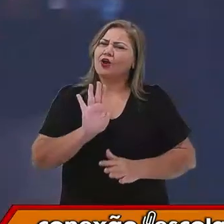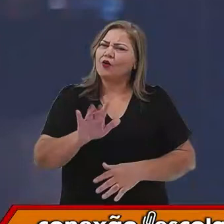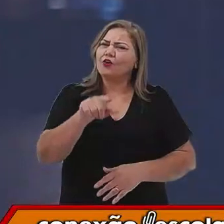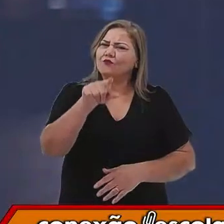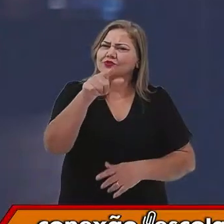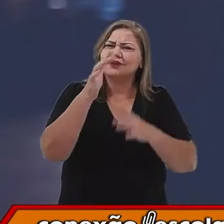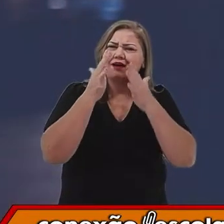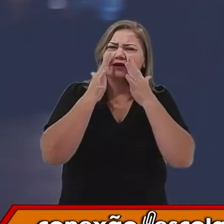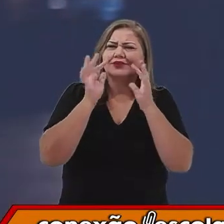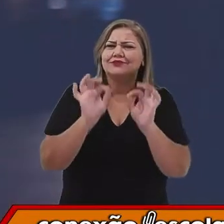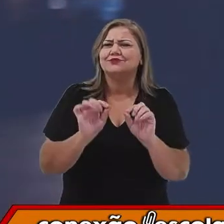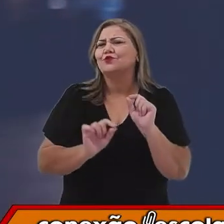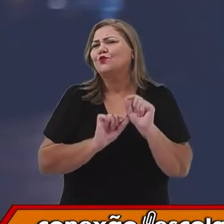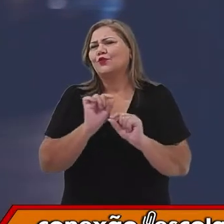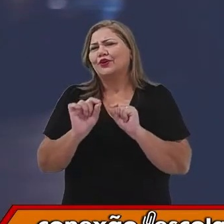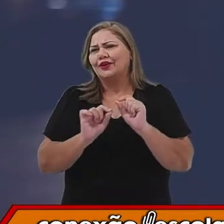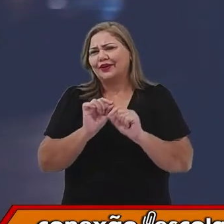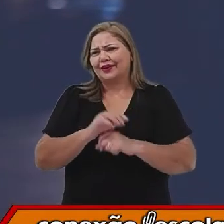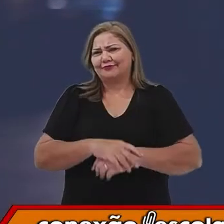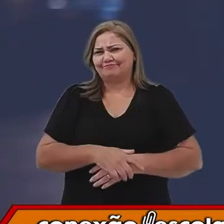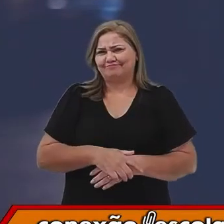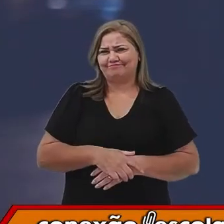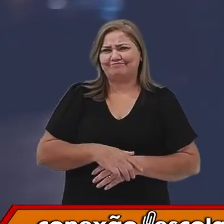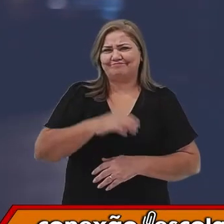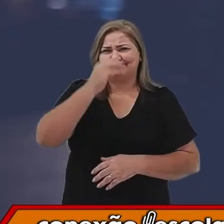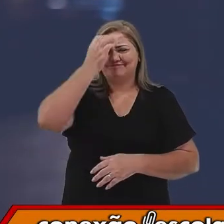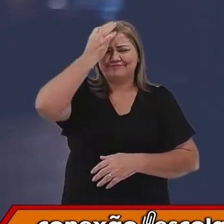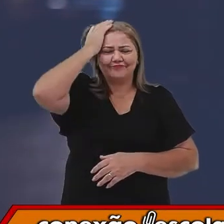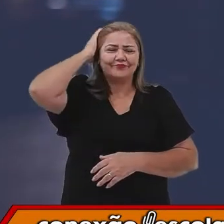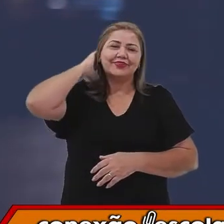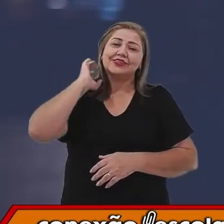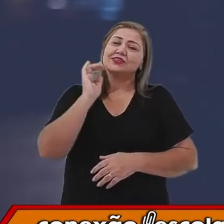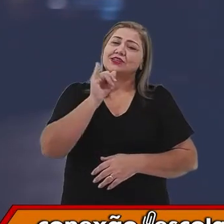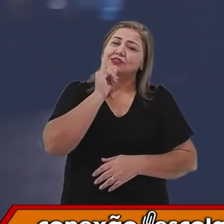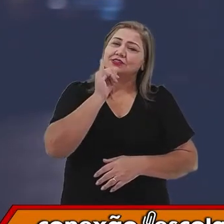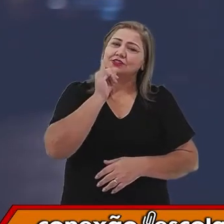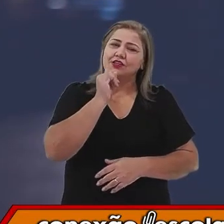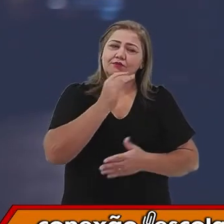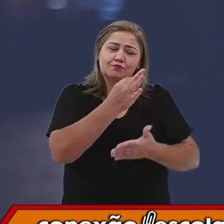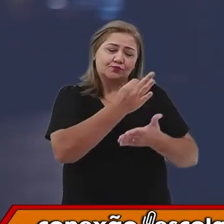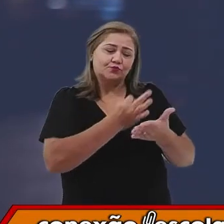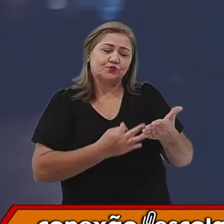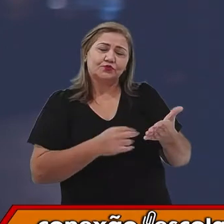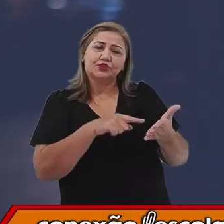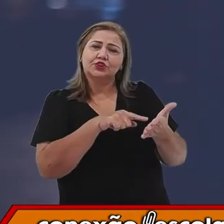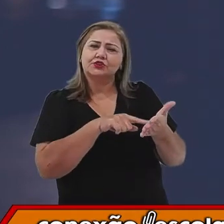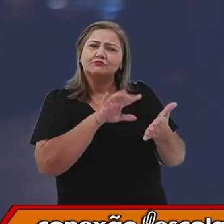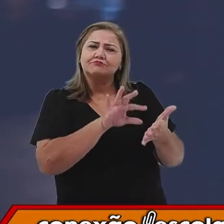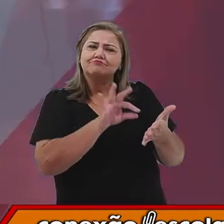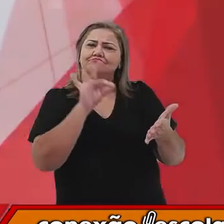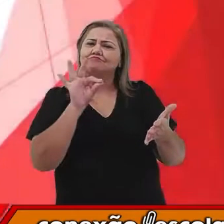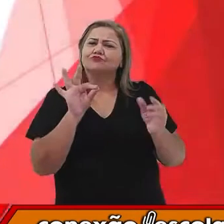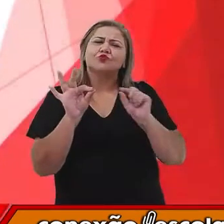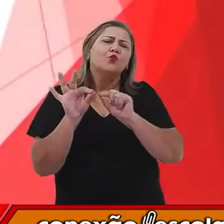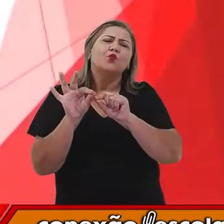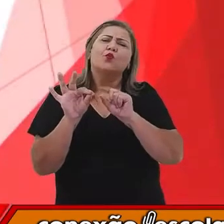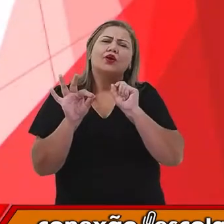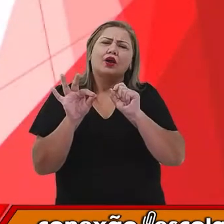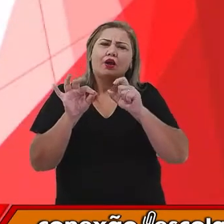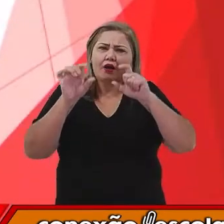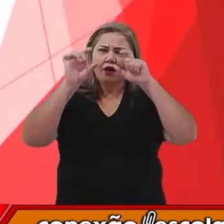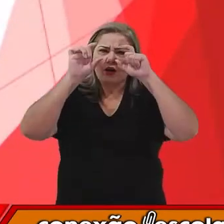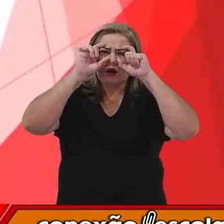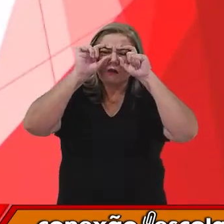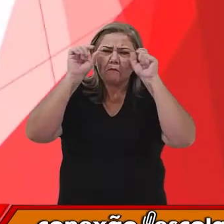sua atenção para um exemplo aqui desse texto. Estes óculos são